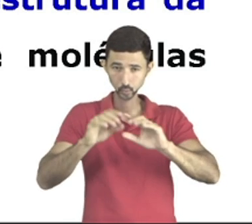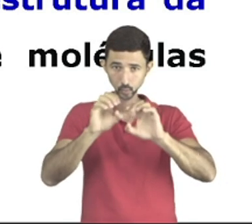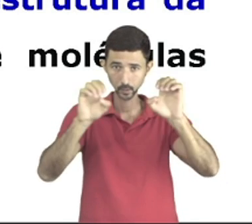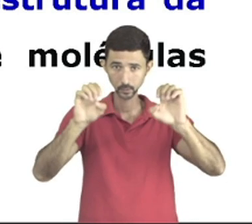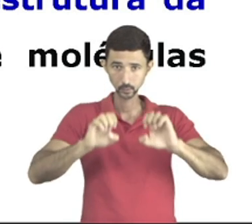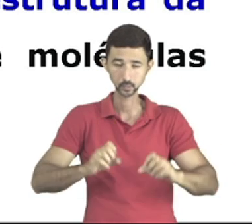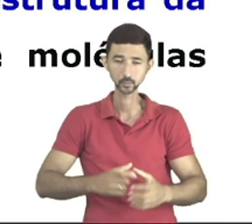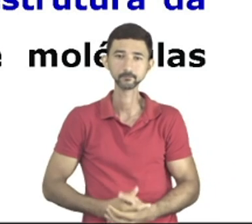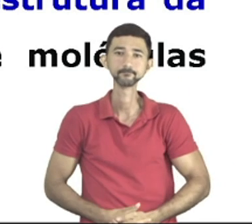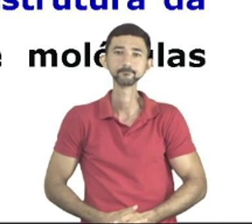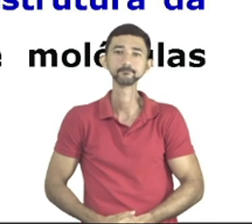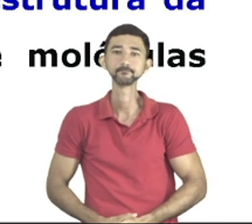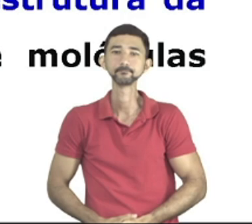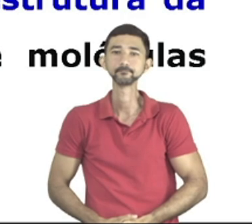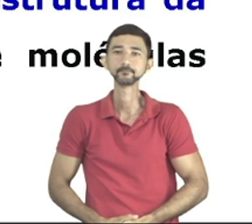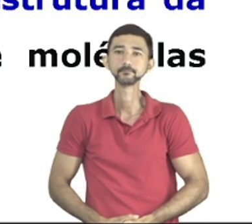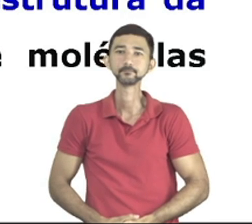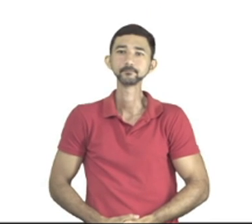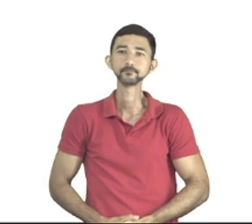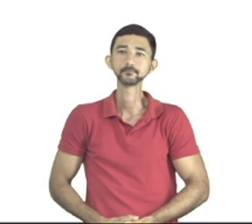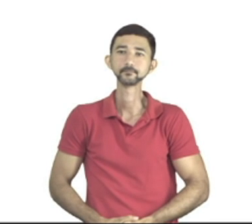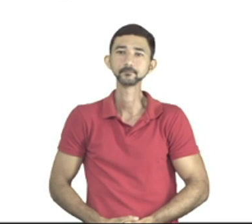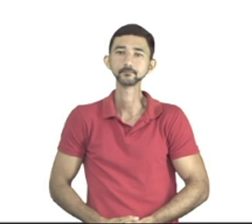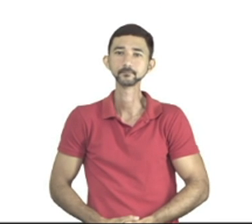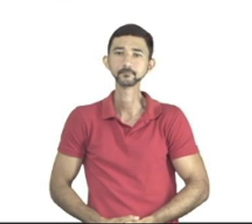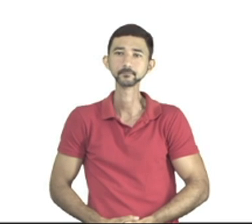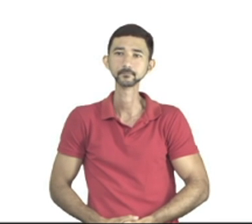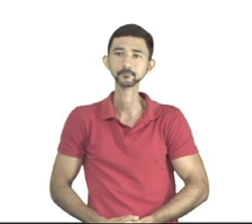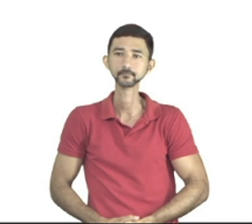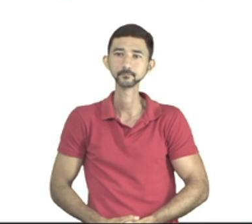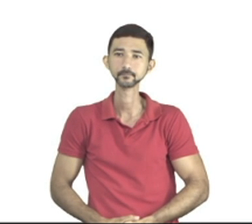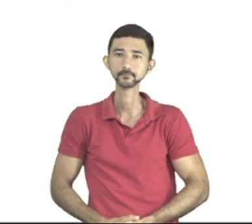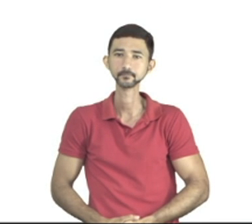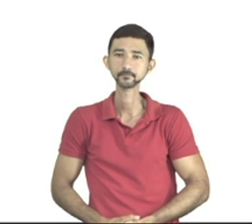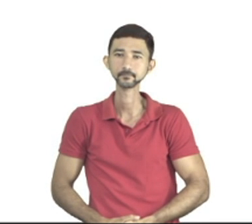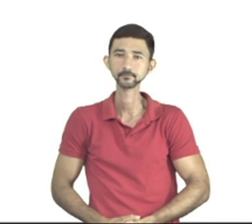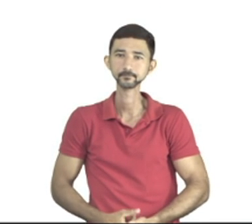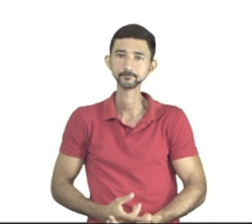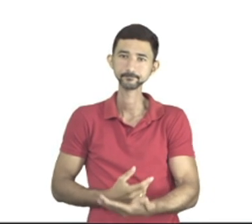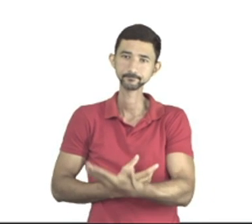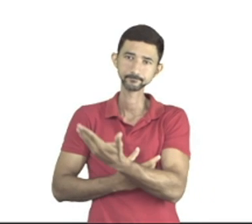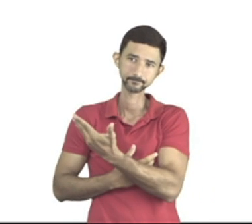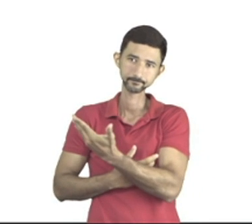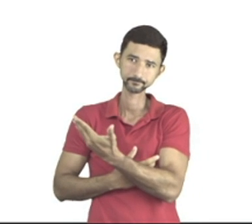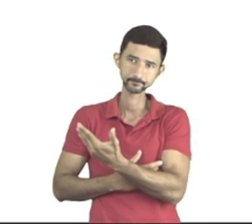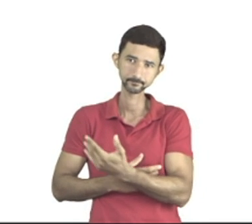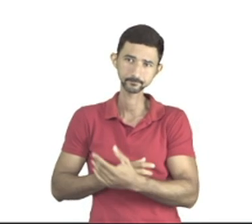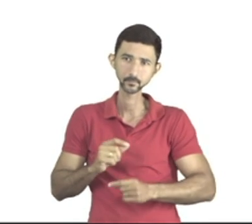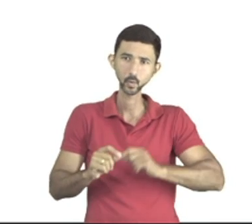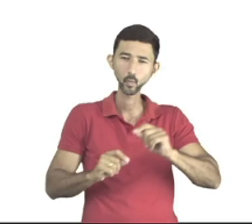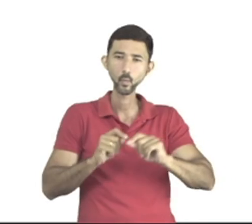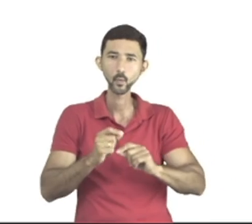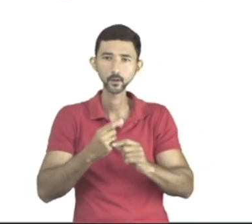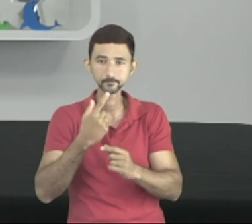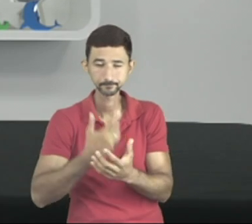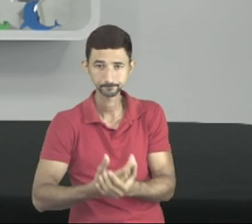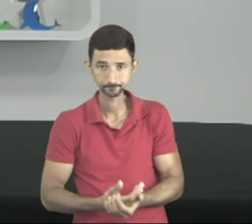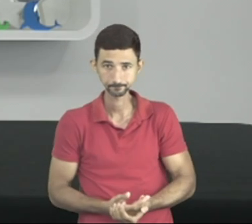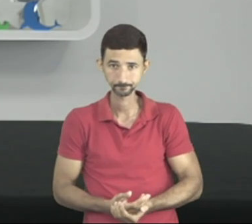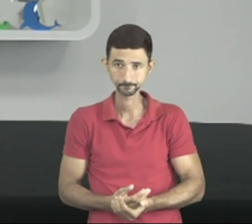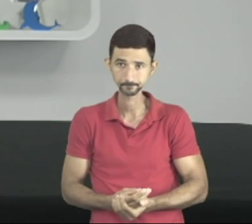constituição atômica. Então vamos lá, gente. Continuando aqui, propriedades da matéria. Olha aqui para